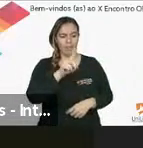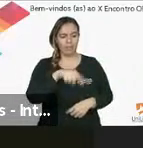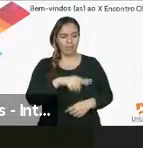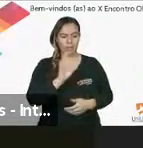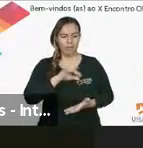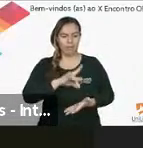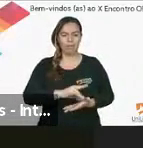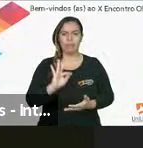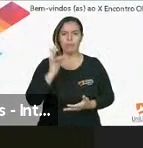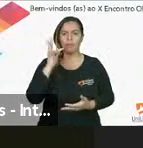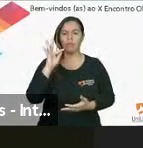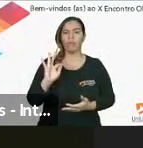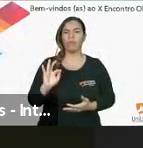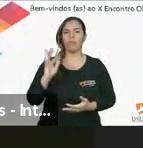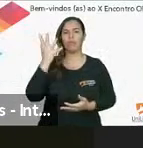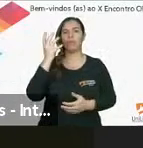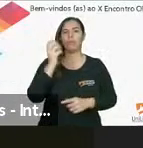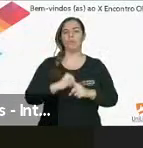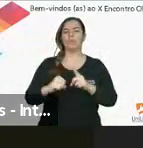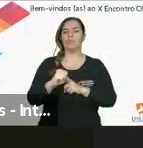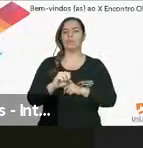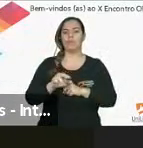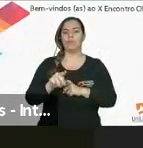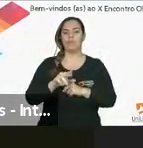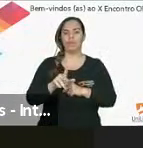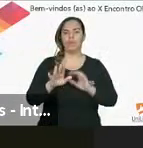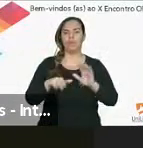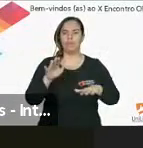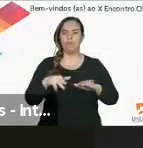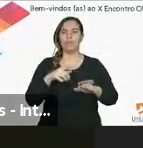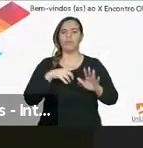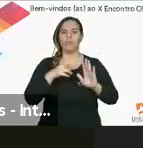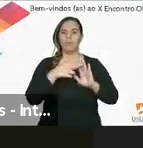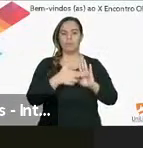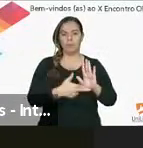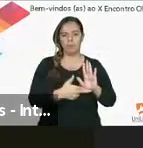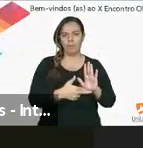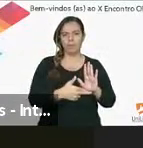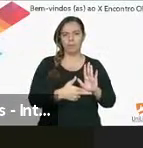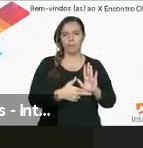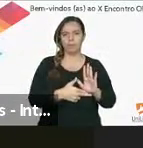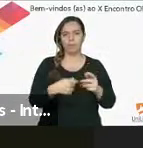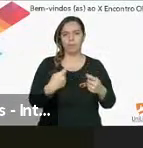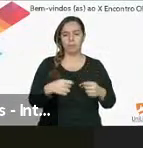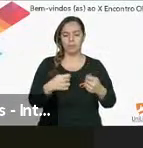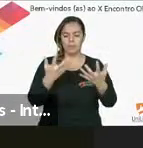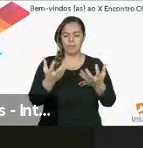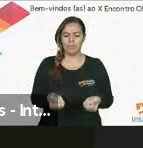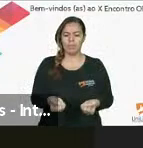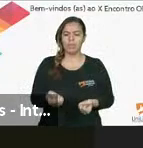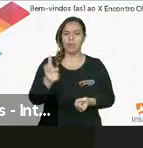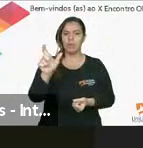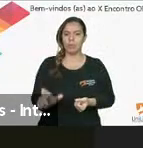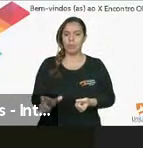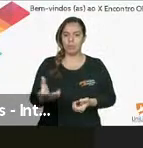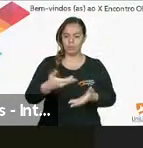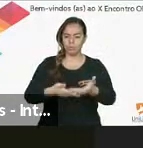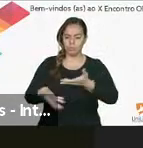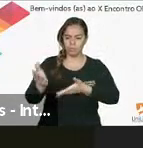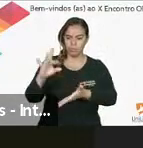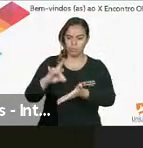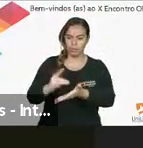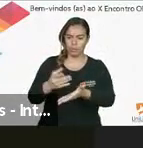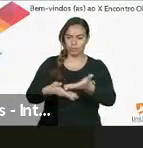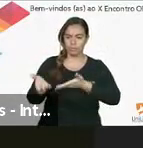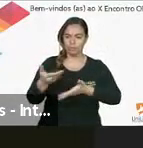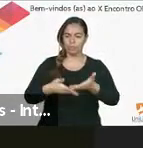social. Então, o fenômeno social de viver em sociedade implica a aceitação do outro enquanto legítimo, o outro na convivência.